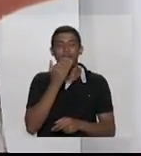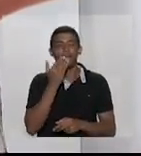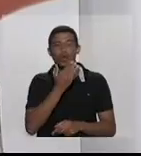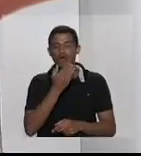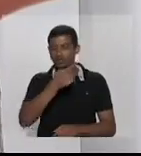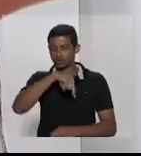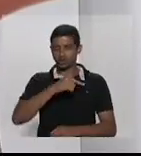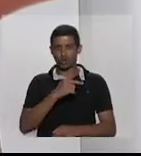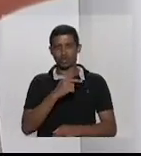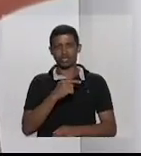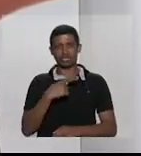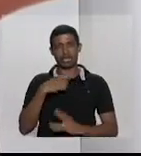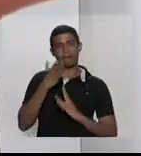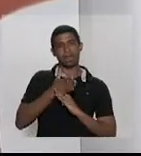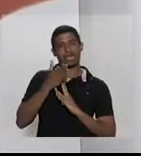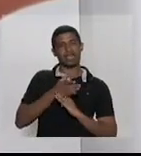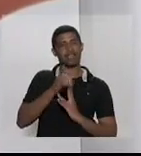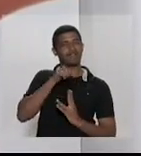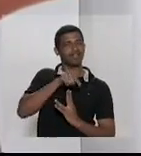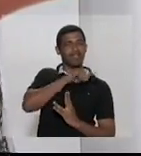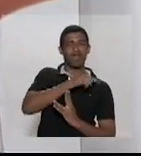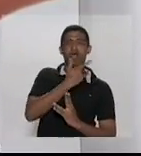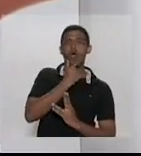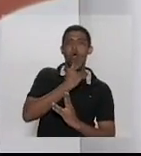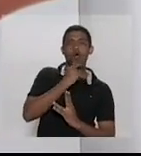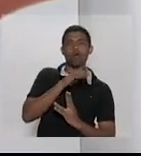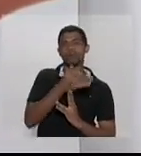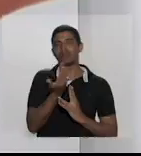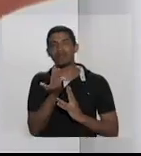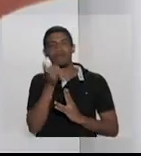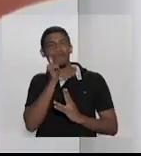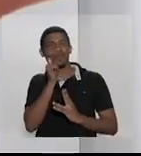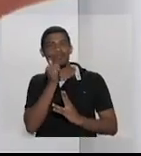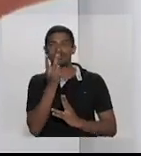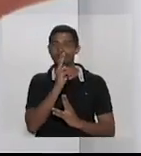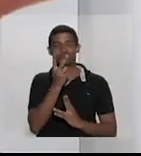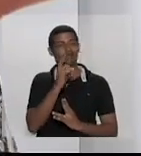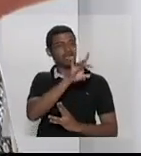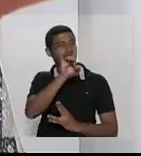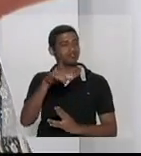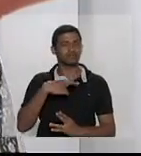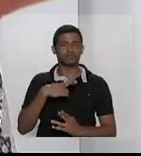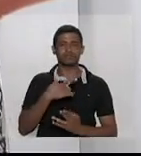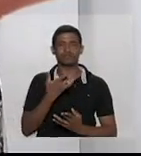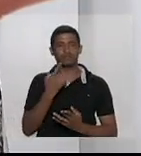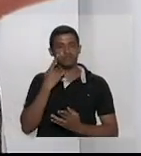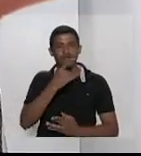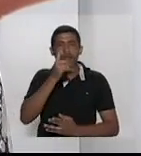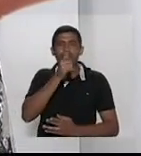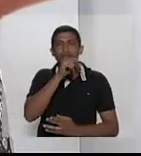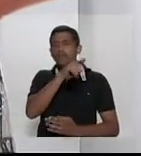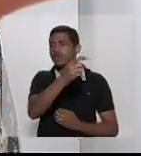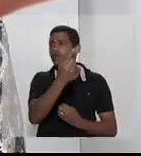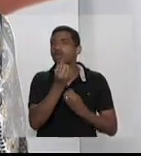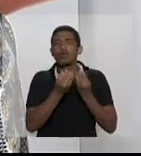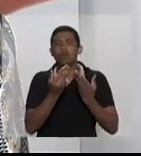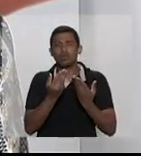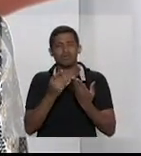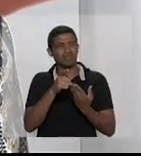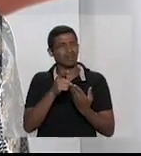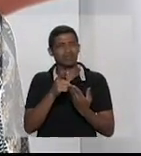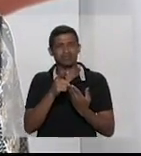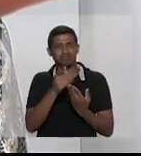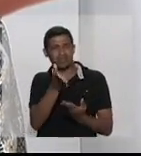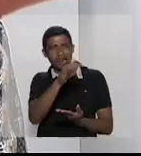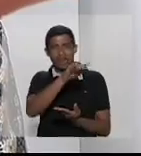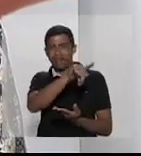somos feminino e masculino ao mesmo tempo. Nós temos esses dois lados. A minha mãe, ela, ao mesmo tempo, tinha um lado